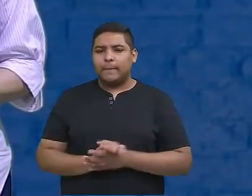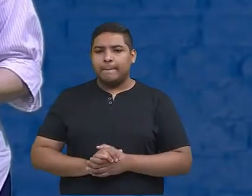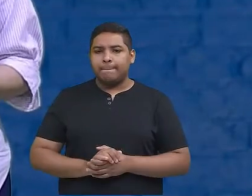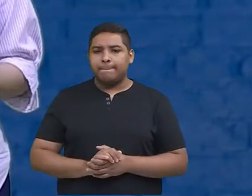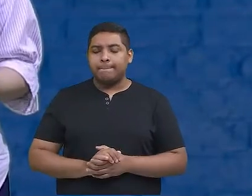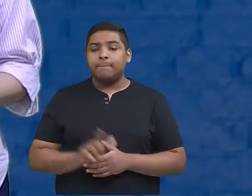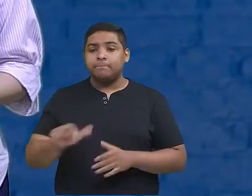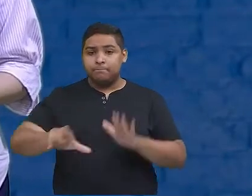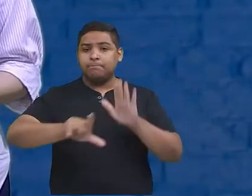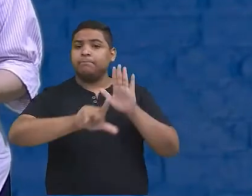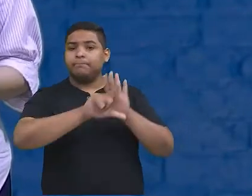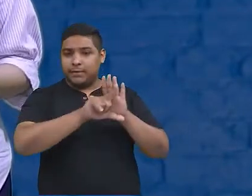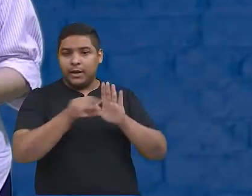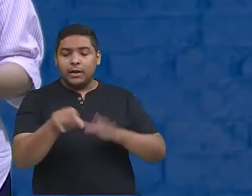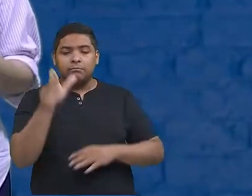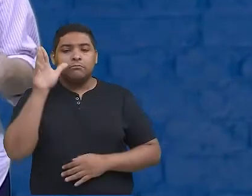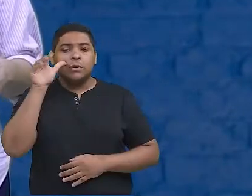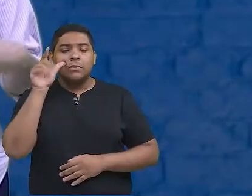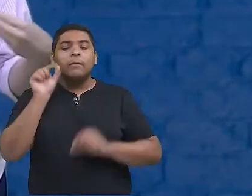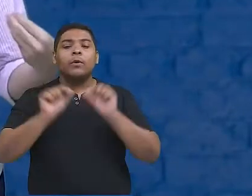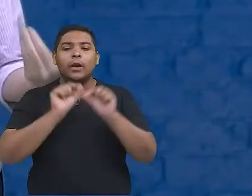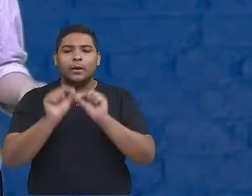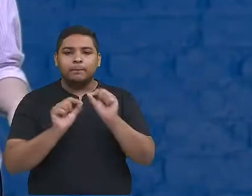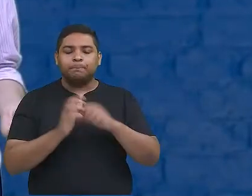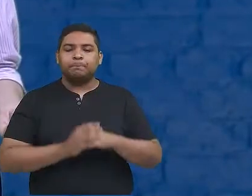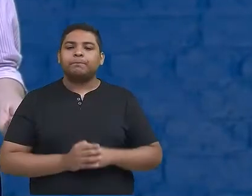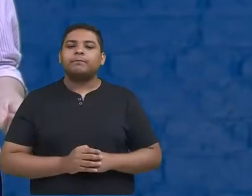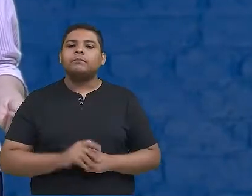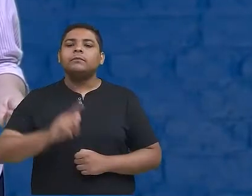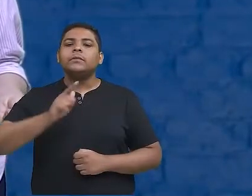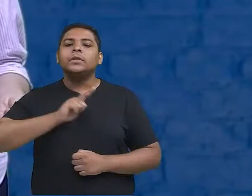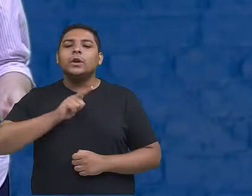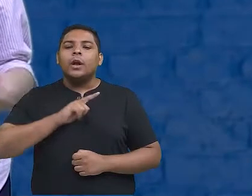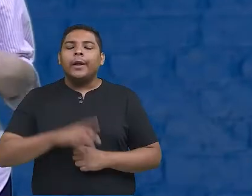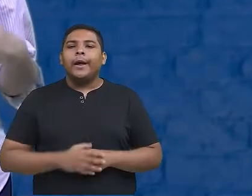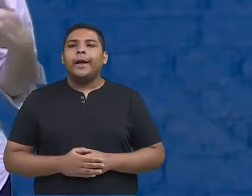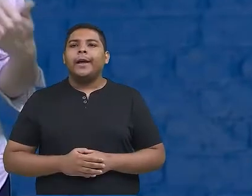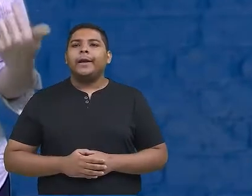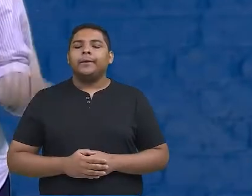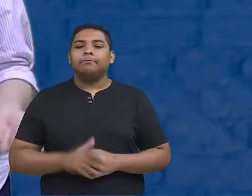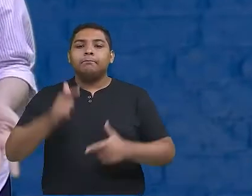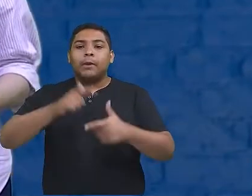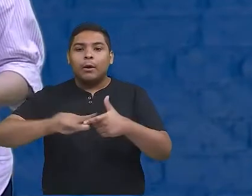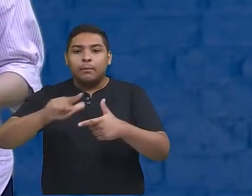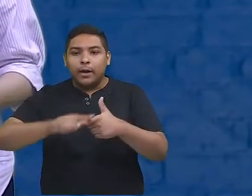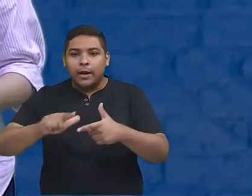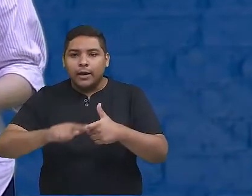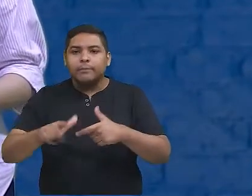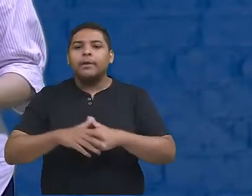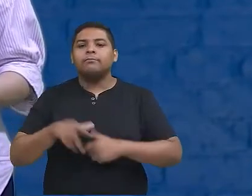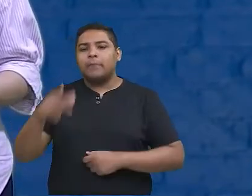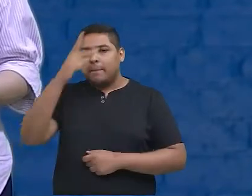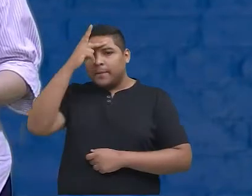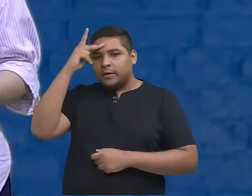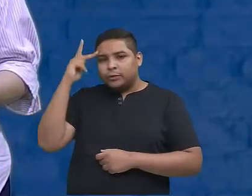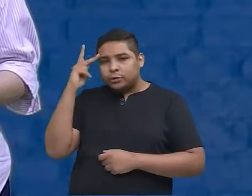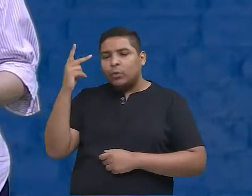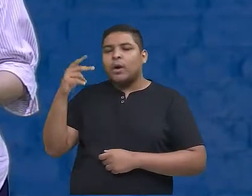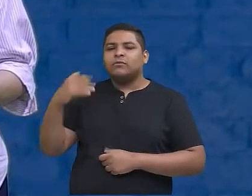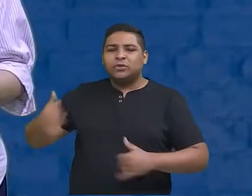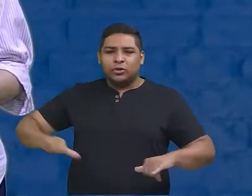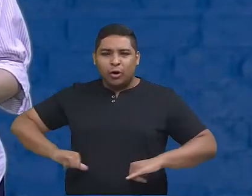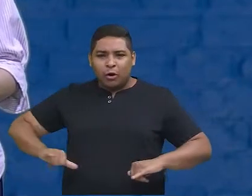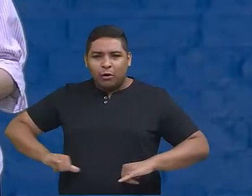legislação, observamos quais eram as consequências, tá bom? Tanto para a vítima quanto para o